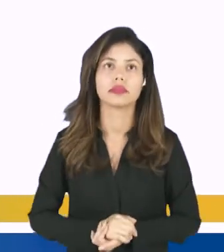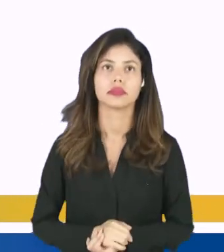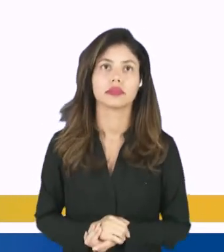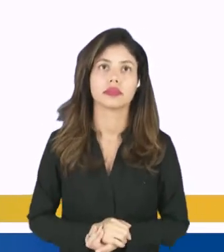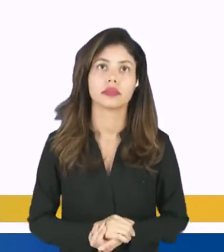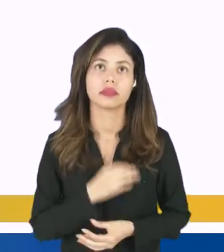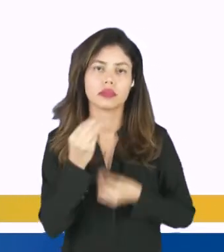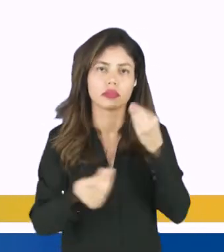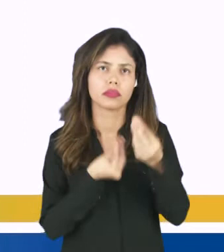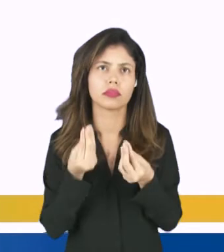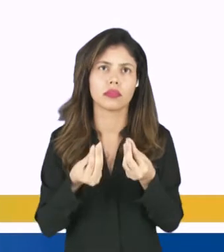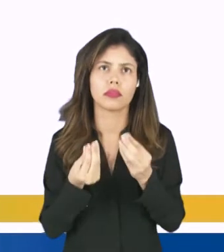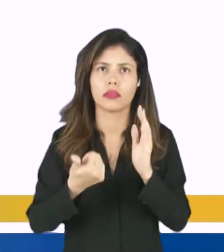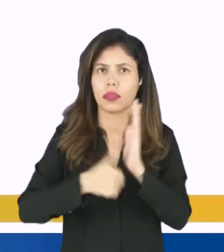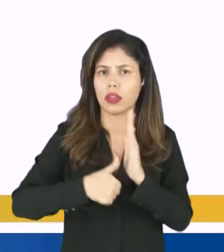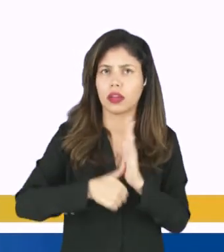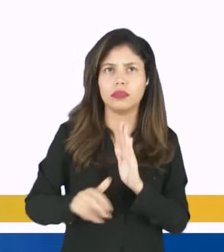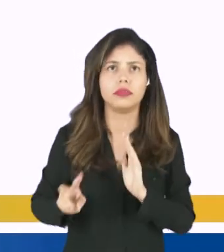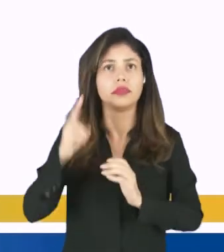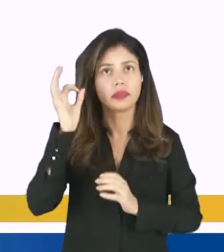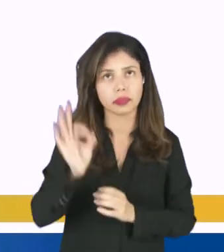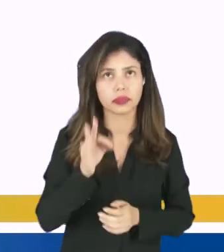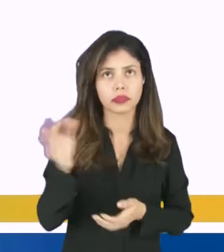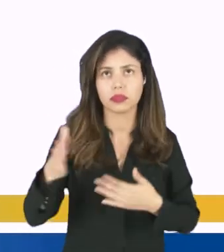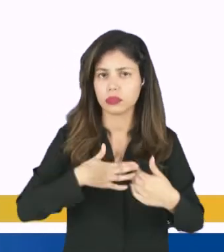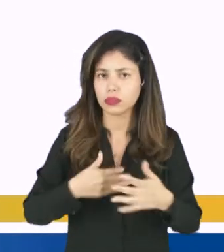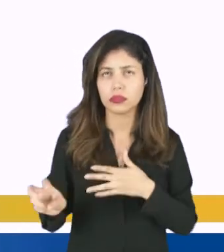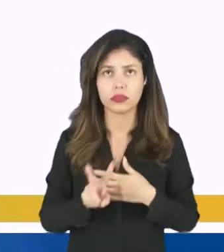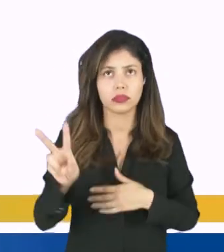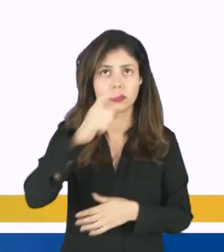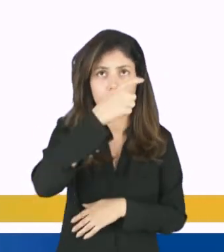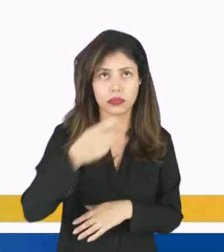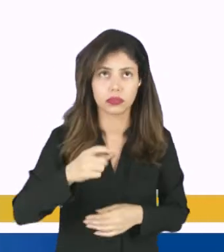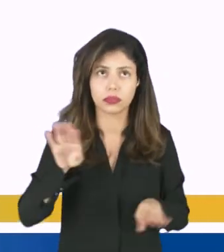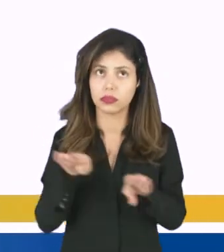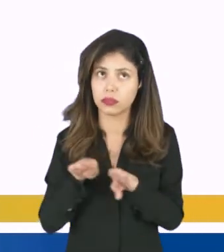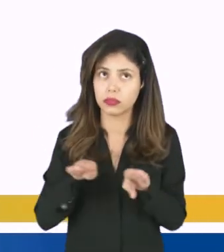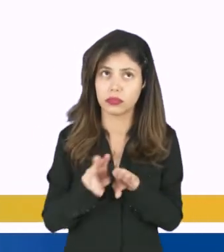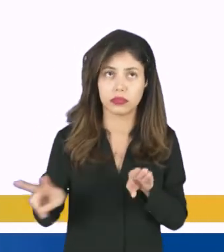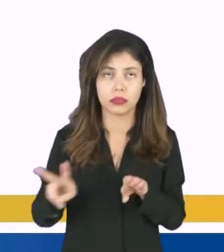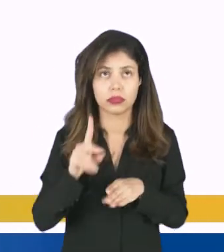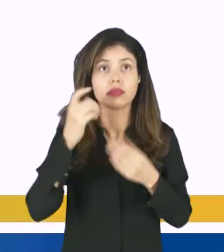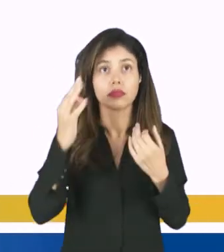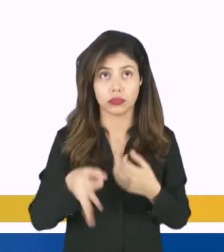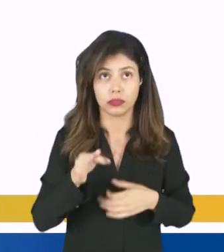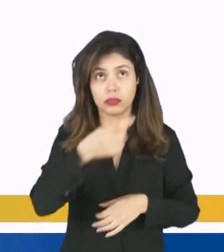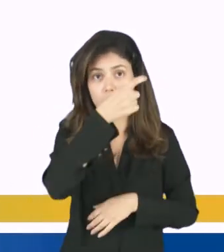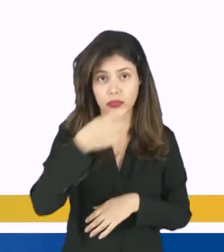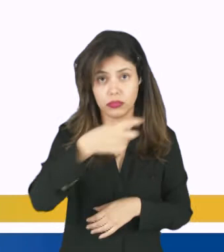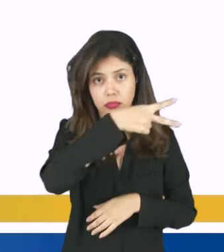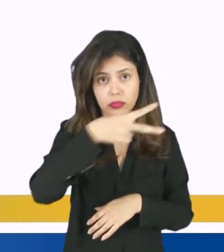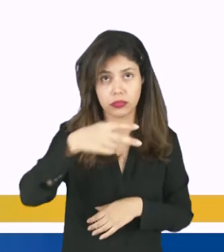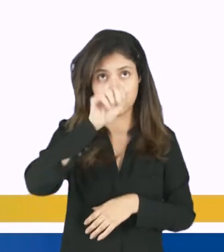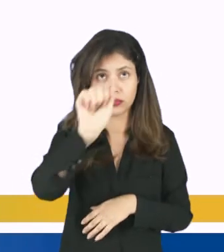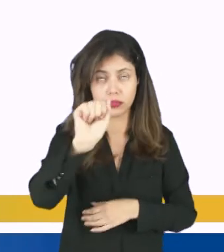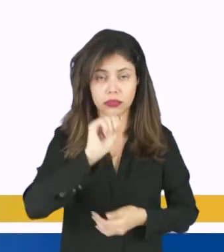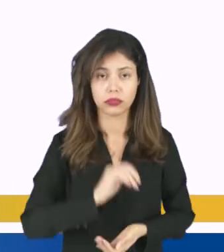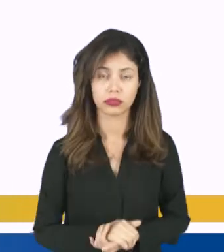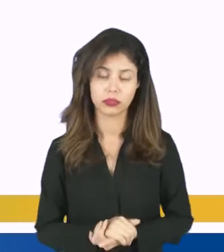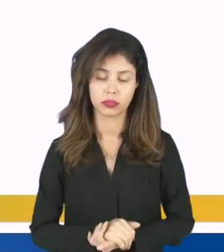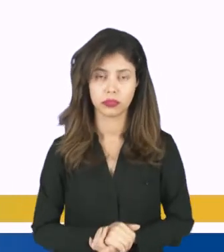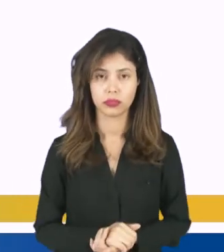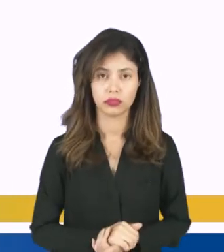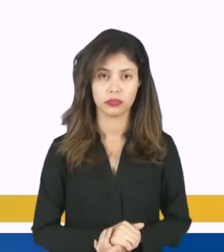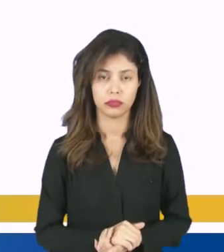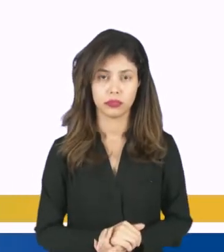ele continua sendo 0. Isso implica dizer que esse binômio A menos A vezes AQ de A, ela